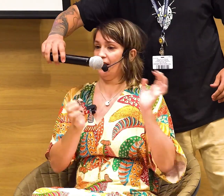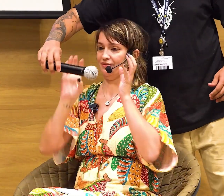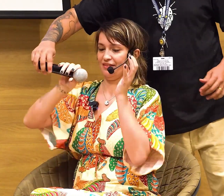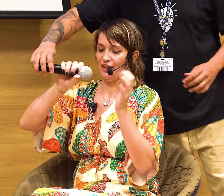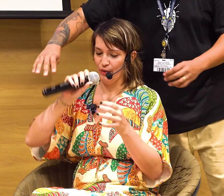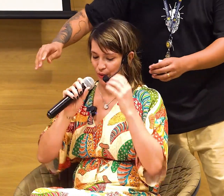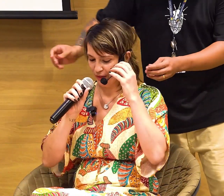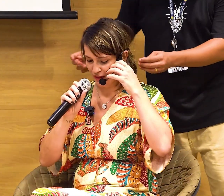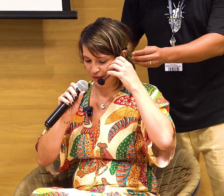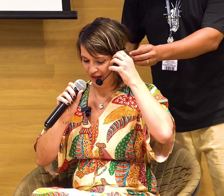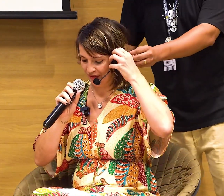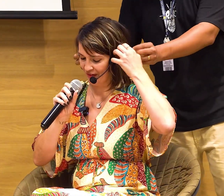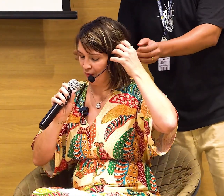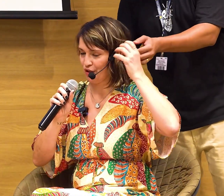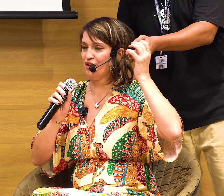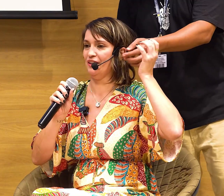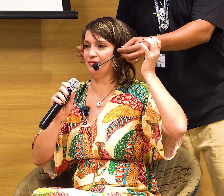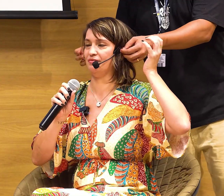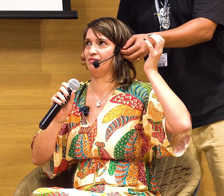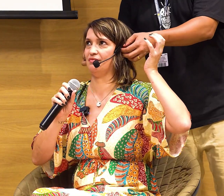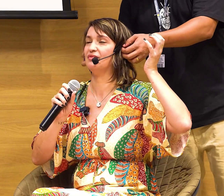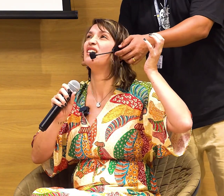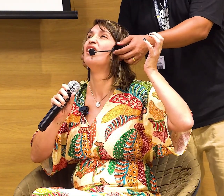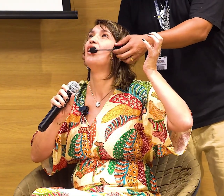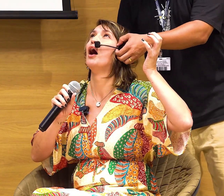Aí, cadê? Oi. Pode tirar.